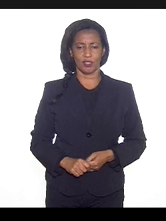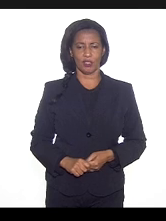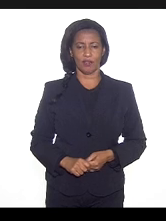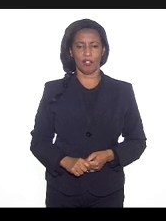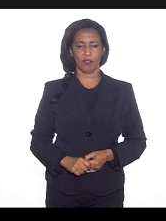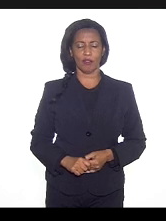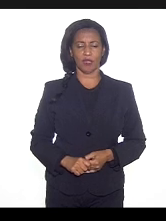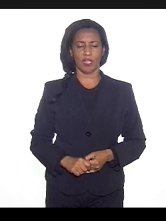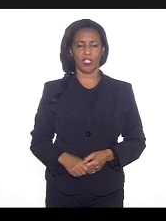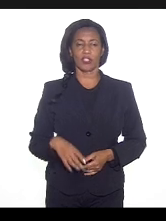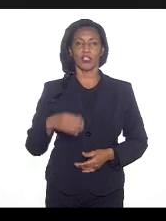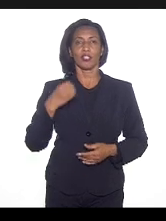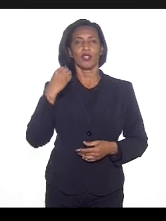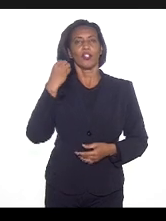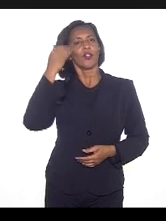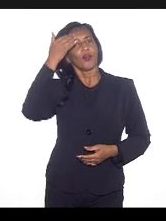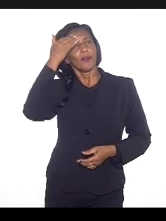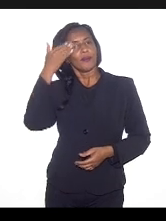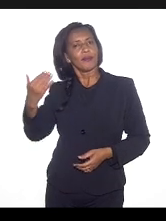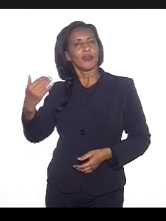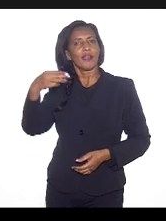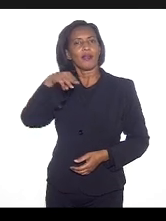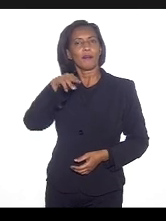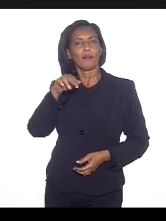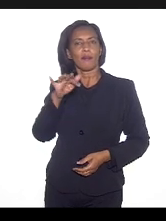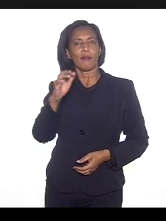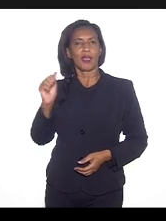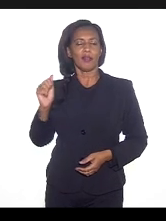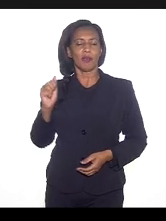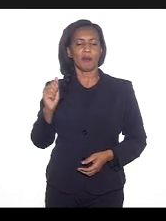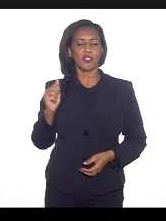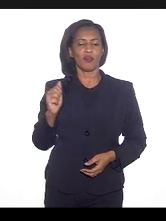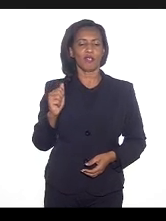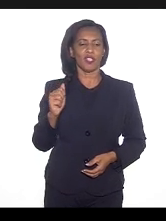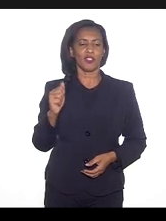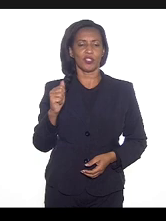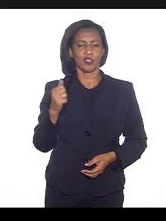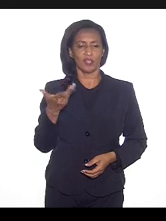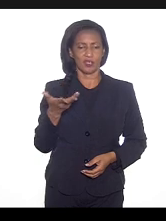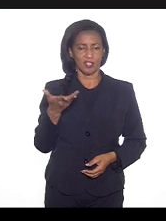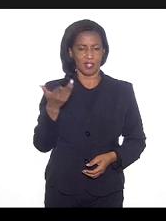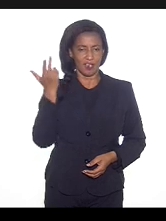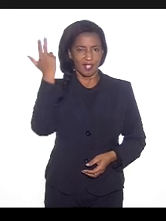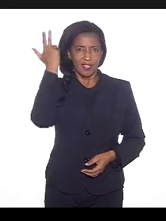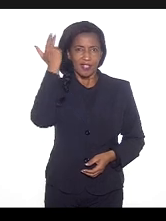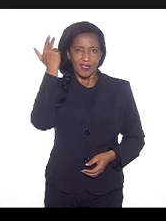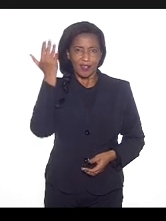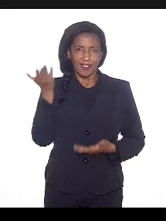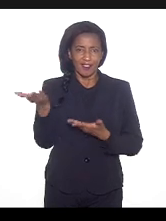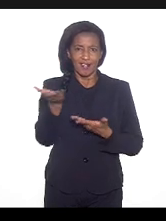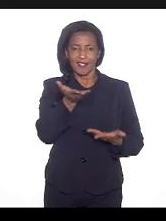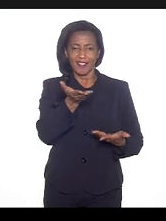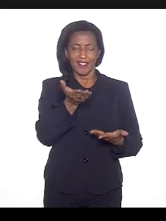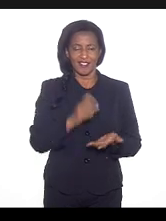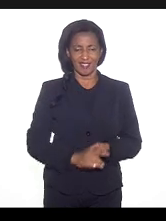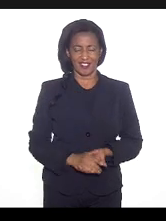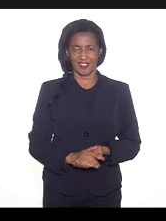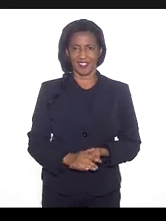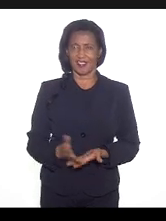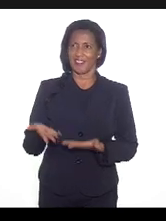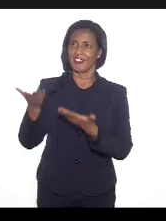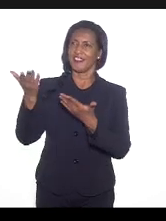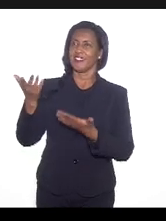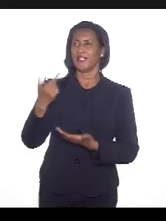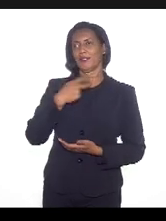Obrigado, deputada Marta Rocha. Passa a palavra agora para o deputado Eleomar Coelho, nosso decano. Senhor presidente